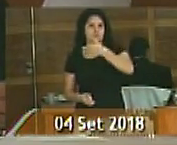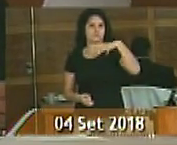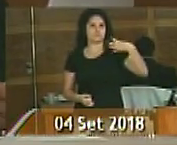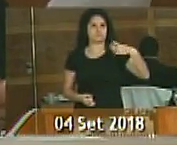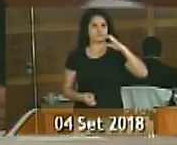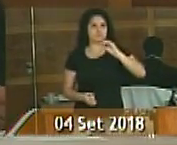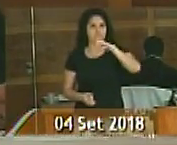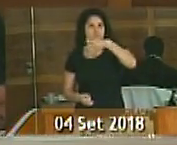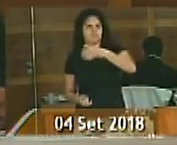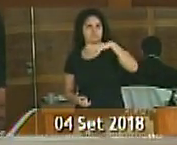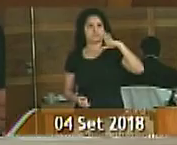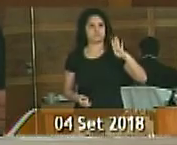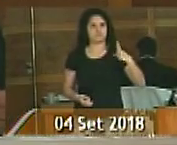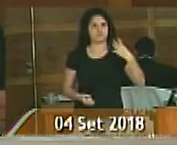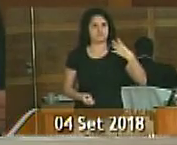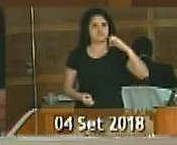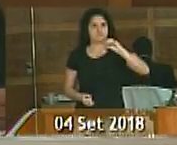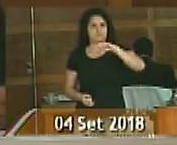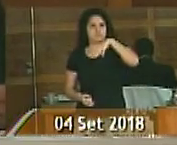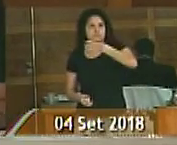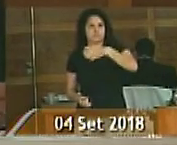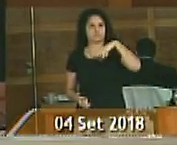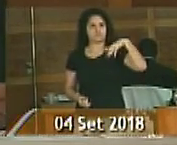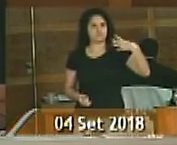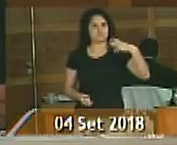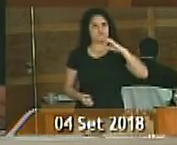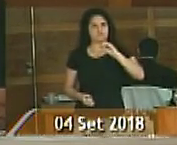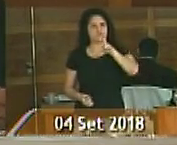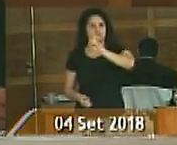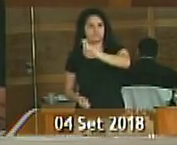403, 404, 405 e